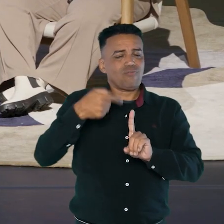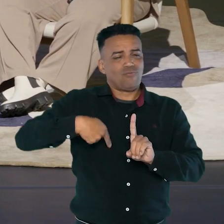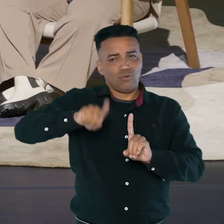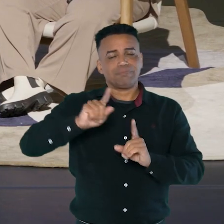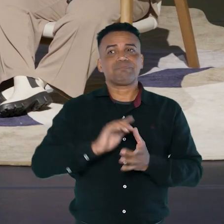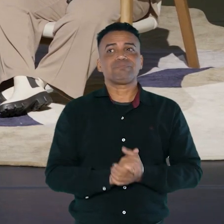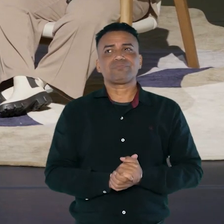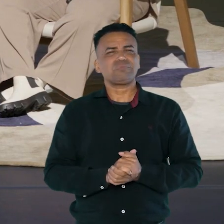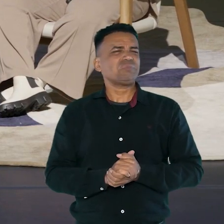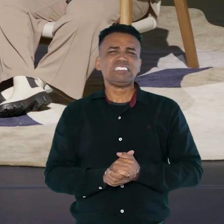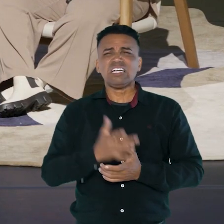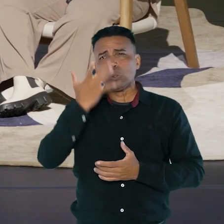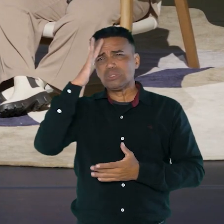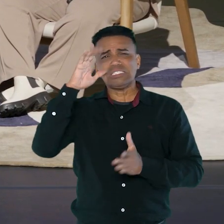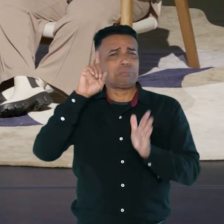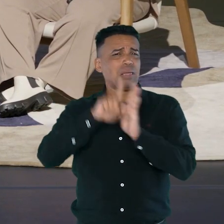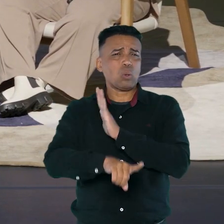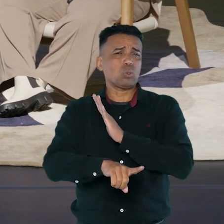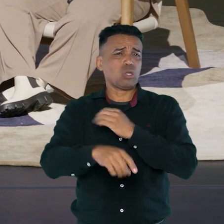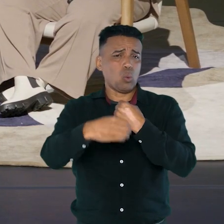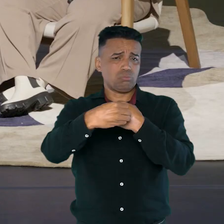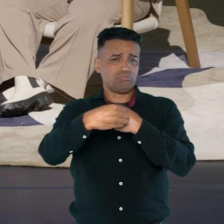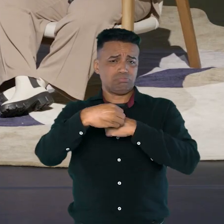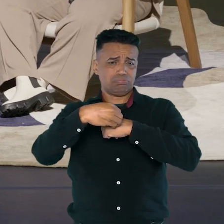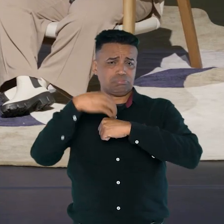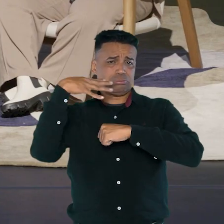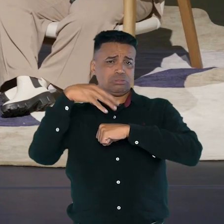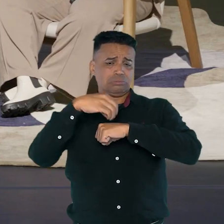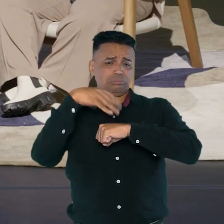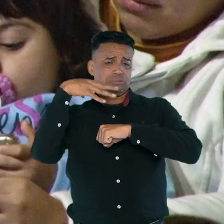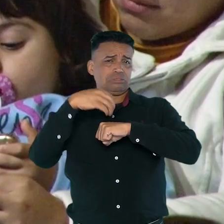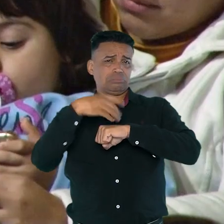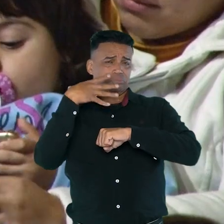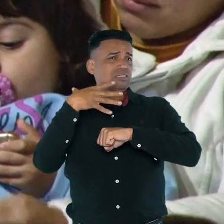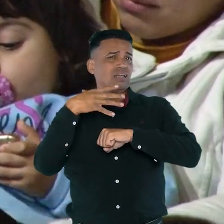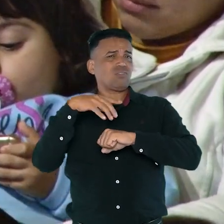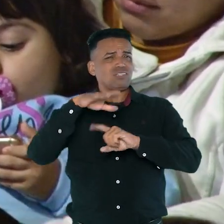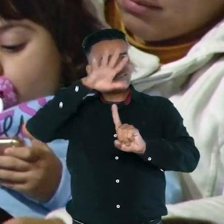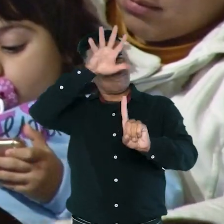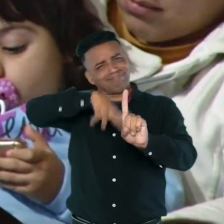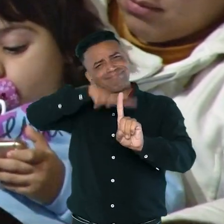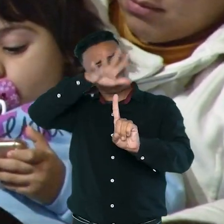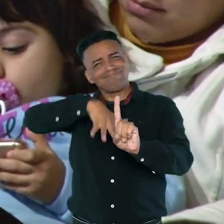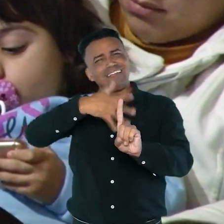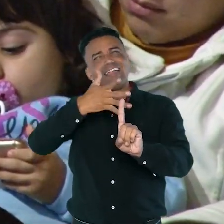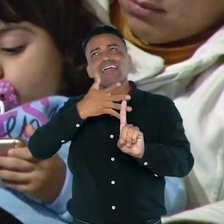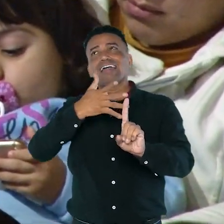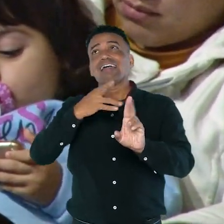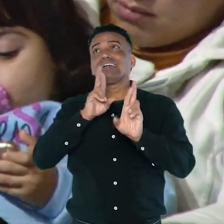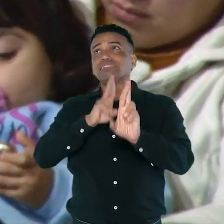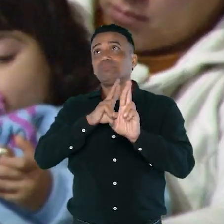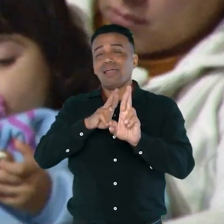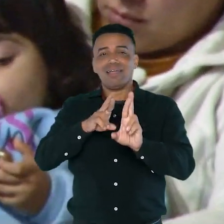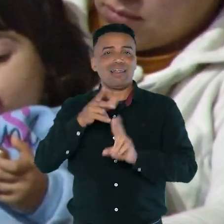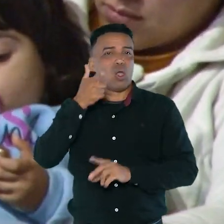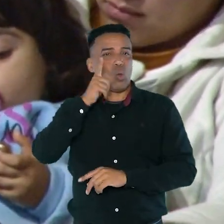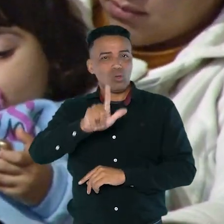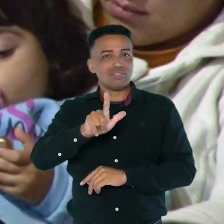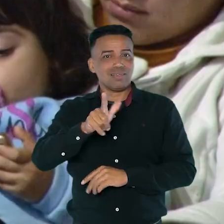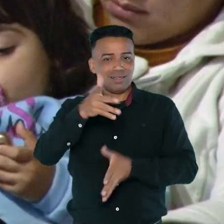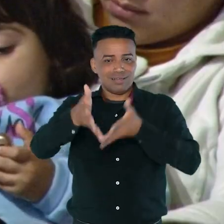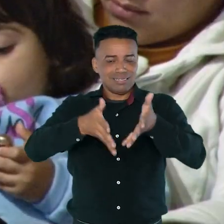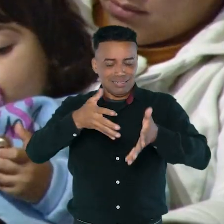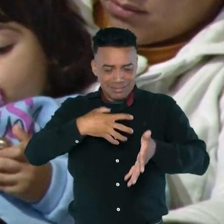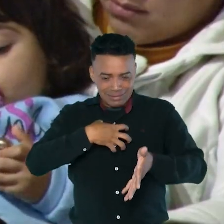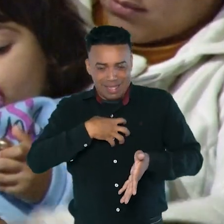Não sei se é uma pergunta, eu queria meio que uma dica de vocês, que aí são nossos ídolos, a gente espera que consiga falar o que a